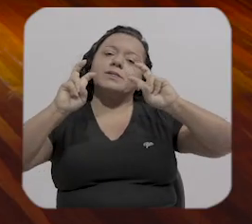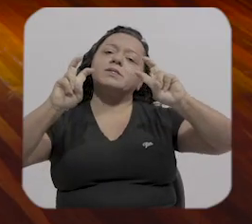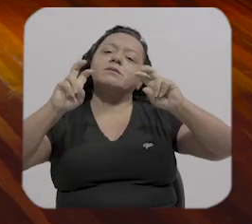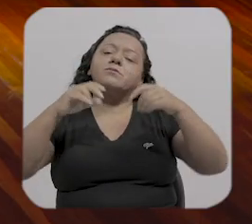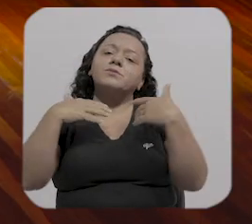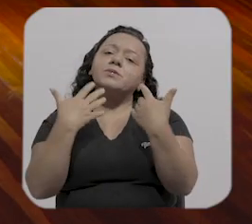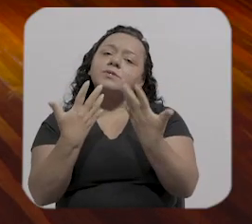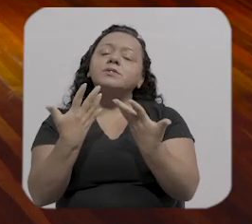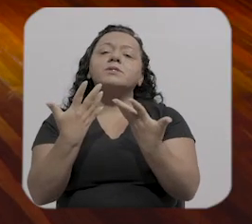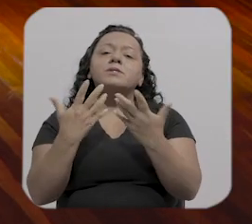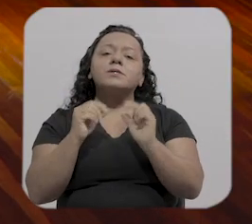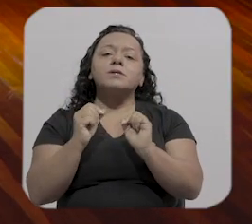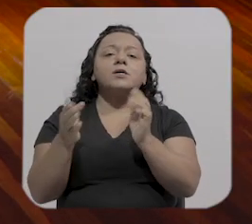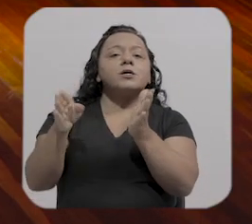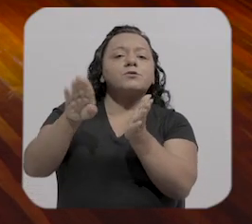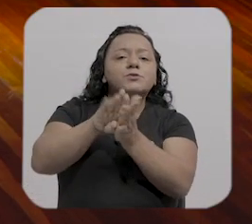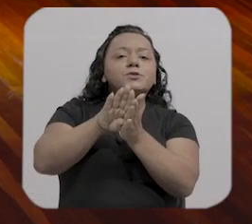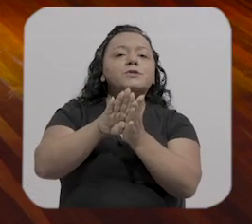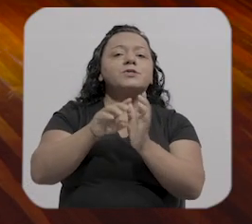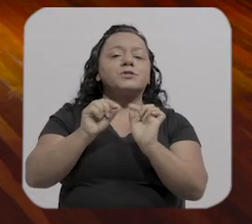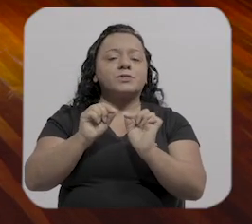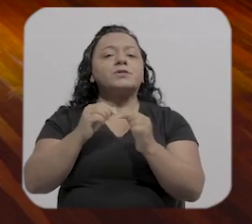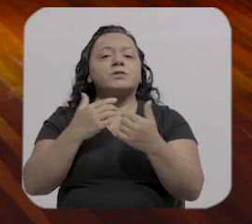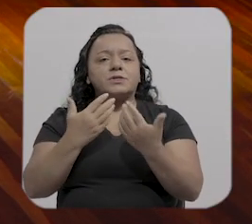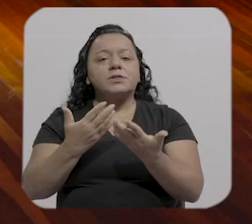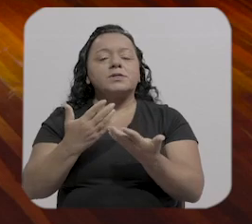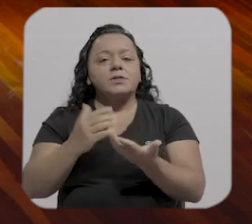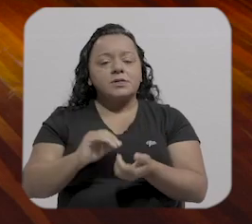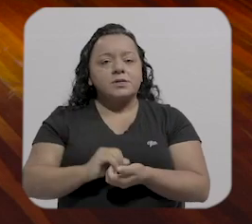nessa percepção, eu chego